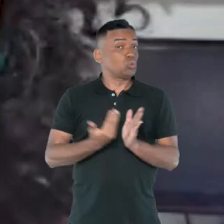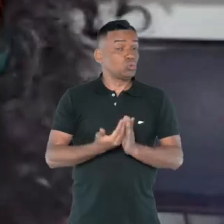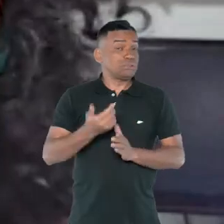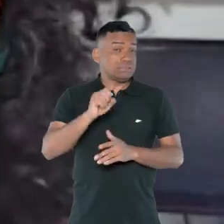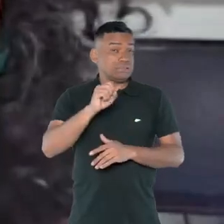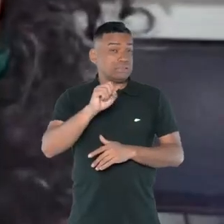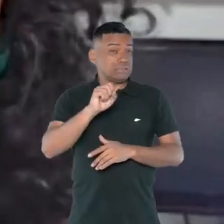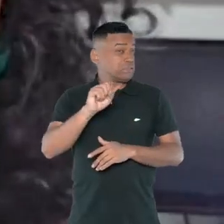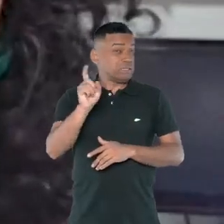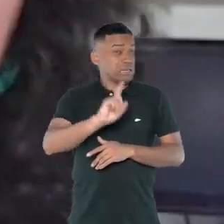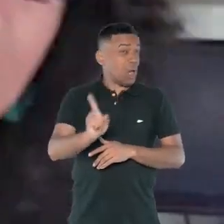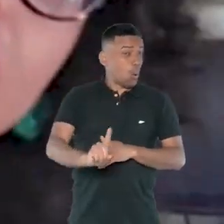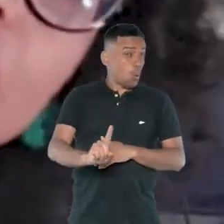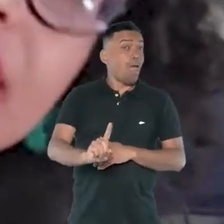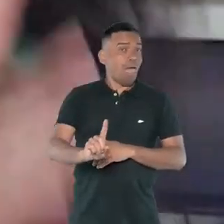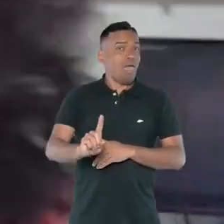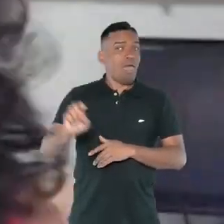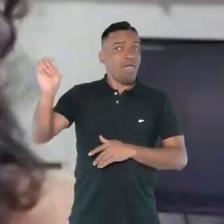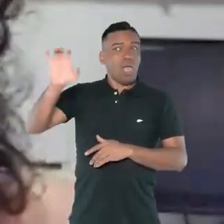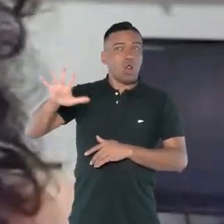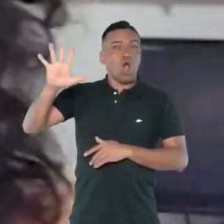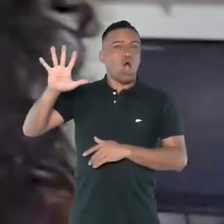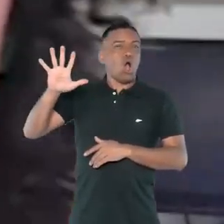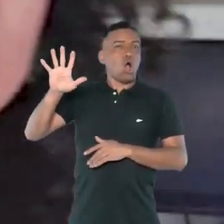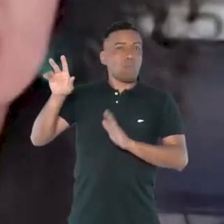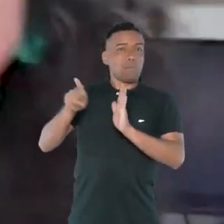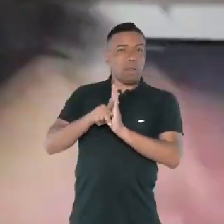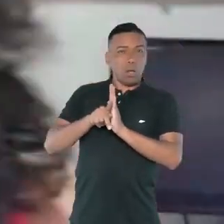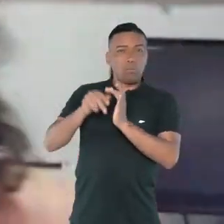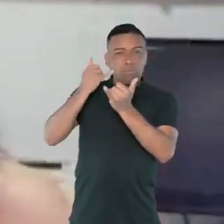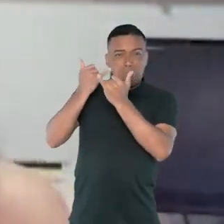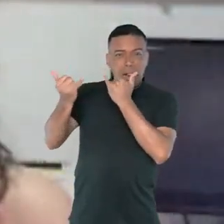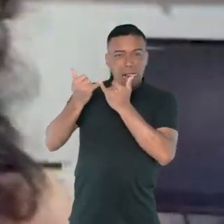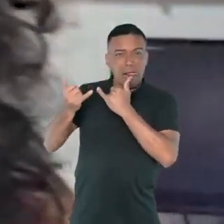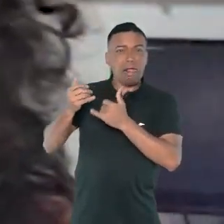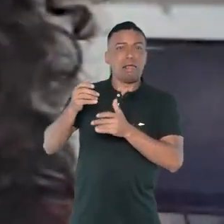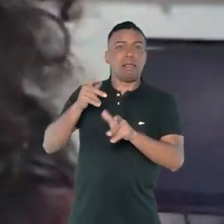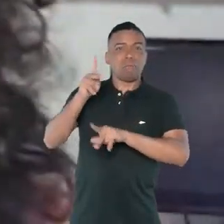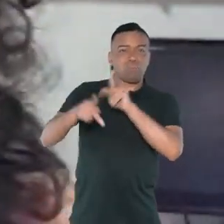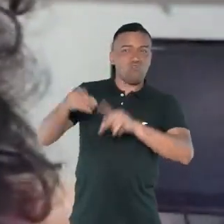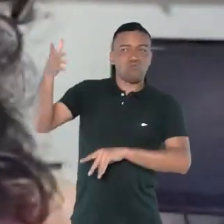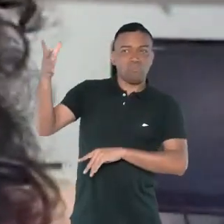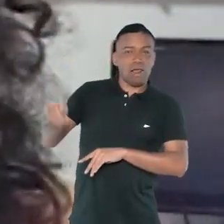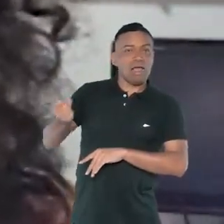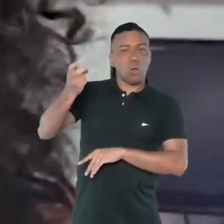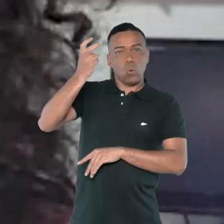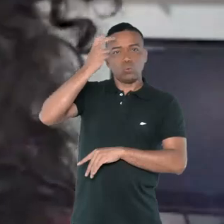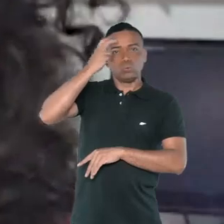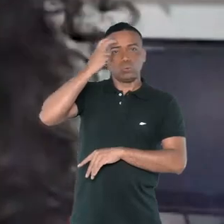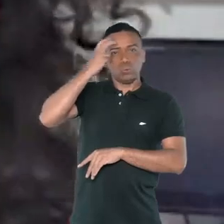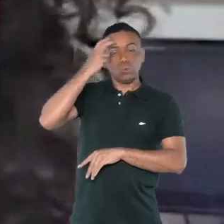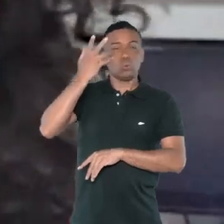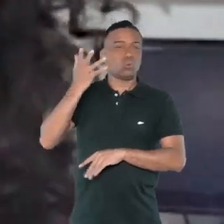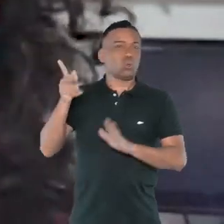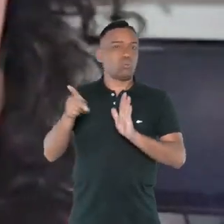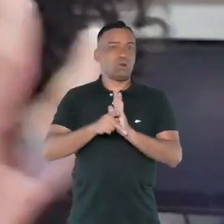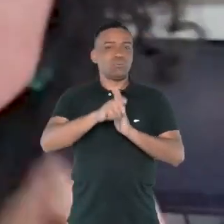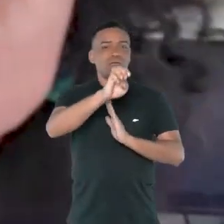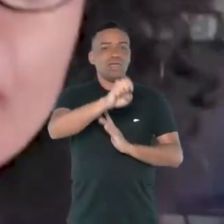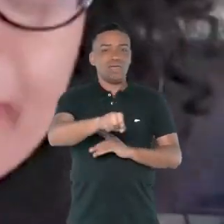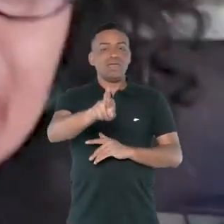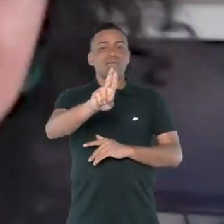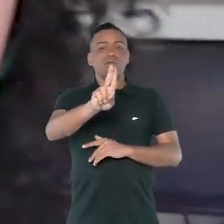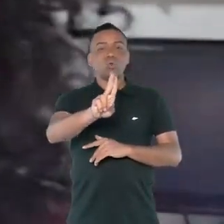brancas, tudo aquilo que não for europeu, que não vier desses traços brancos,